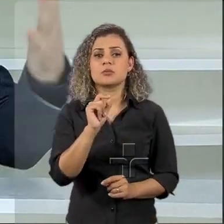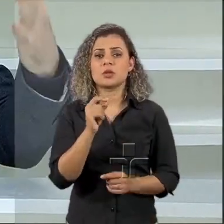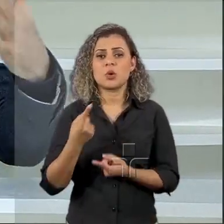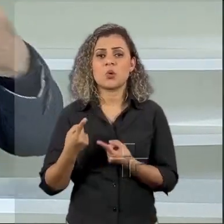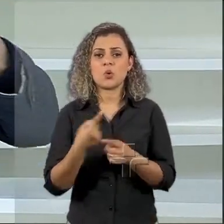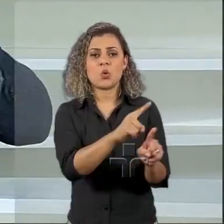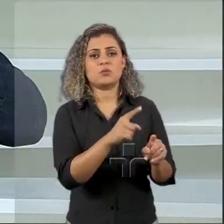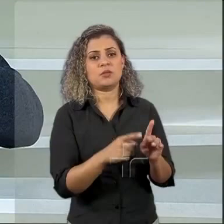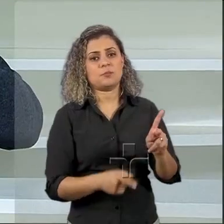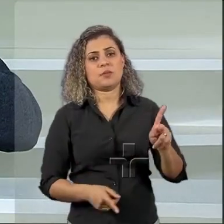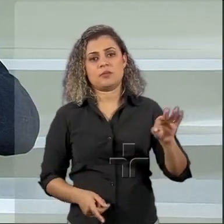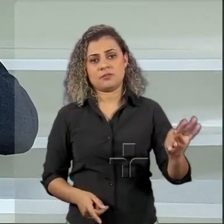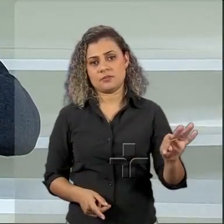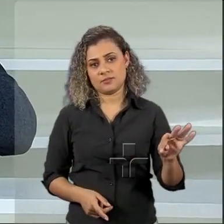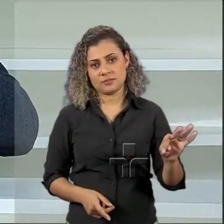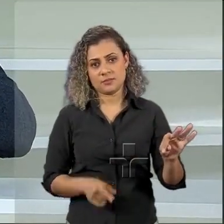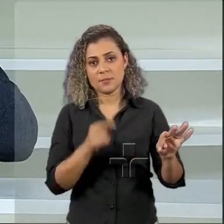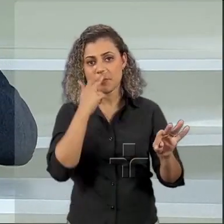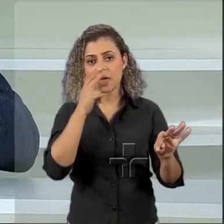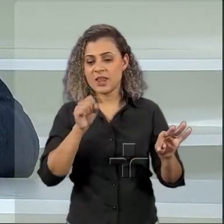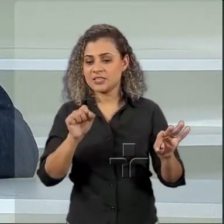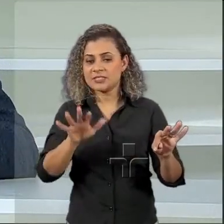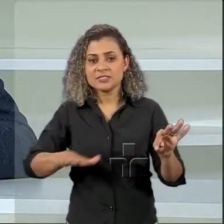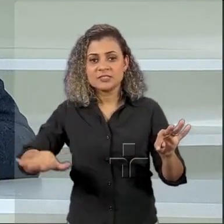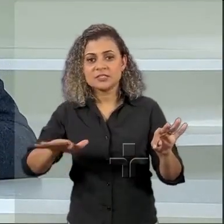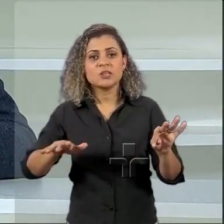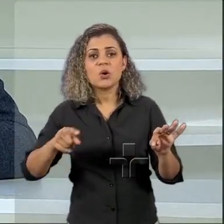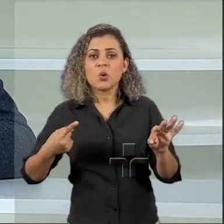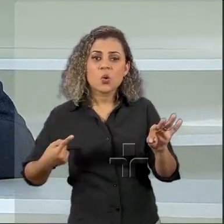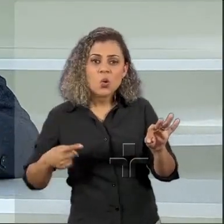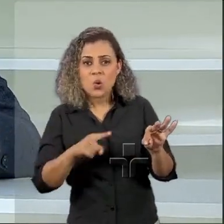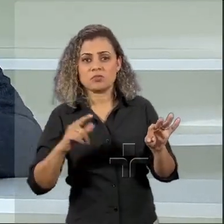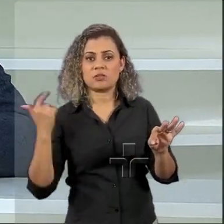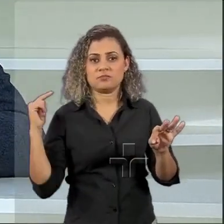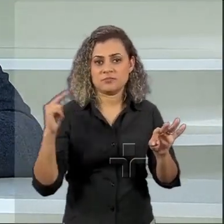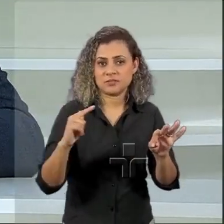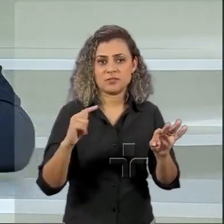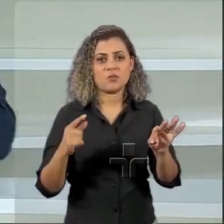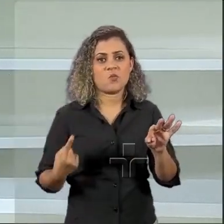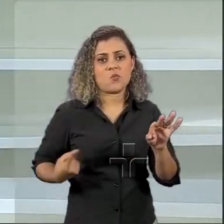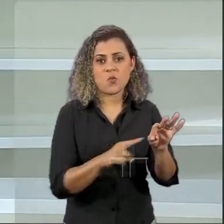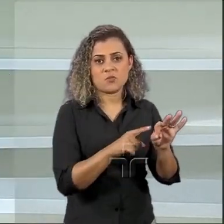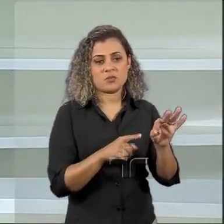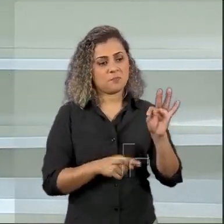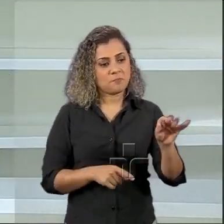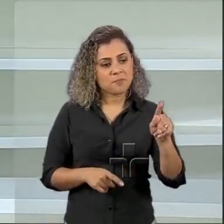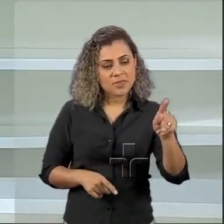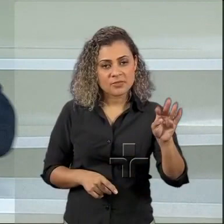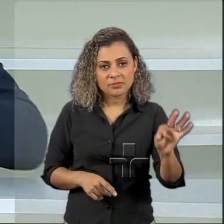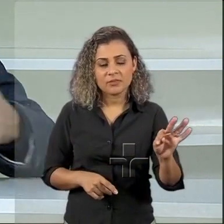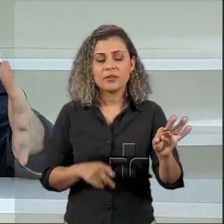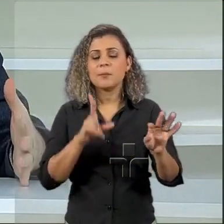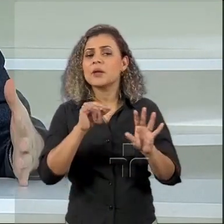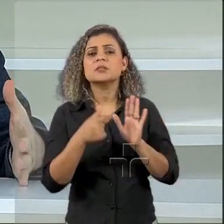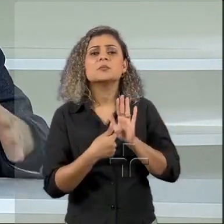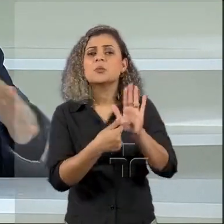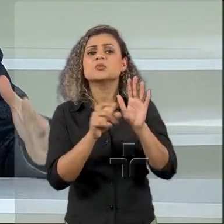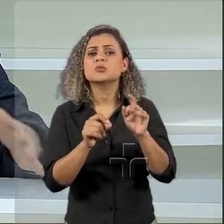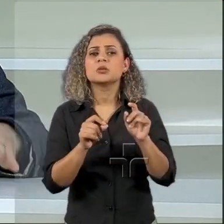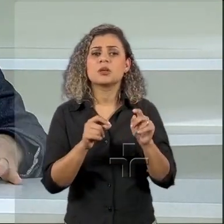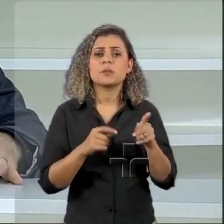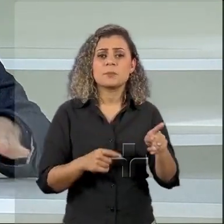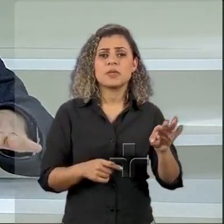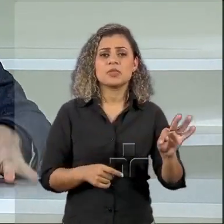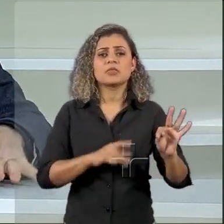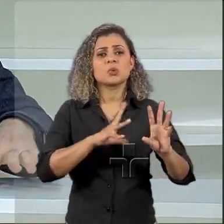antipetismo que está misturando antissistema com antipetismo. Por quê? Porque está se identificando o sistema político com o PT. Fala